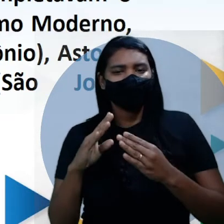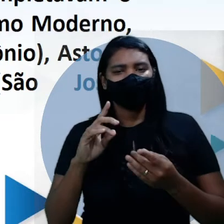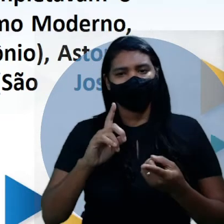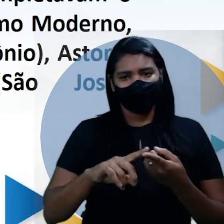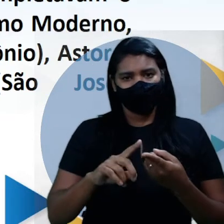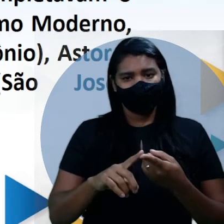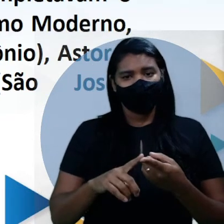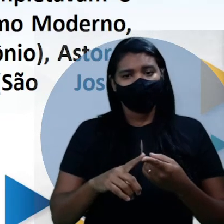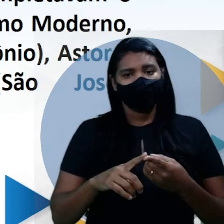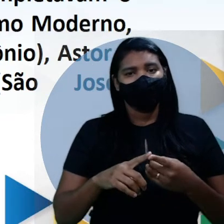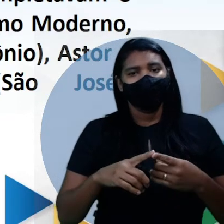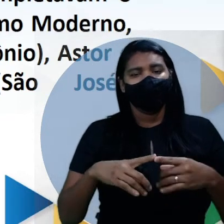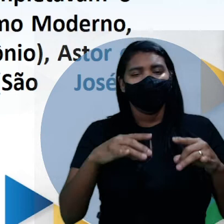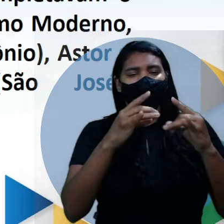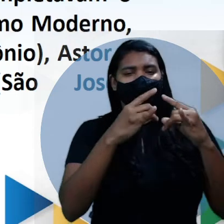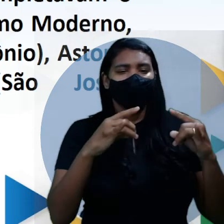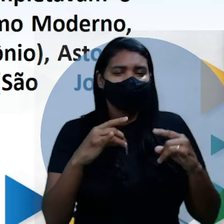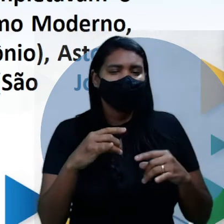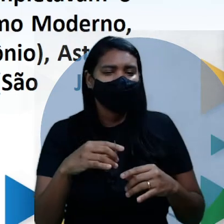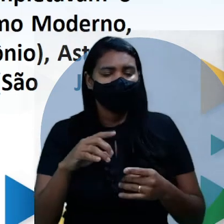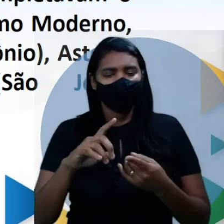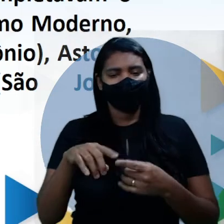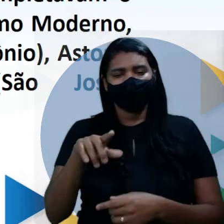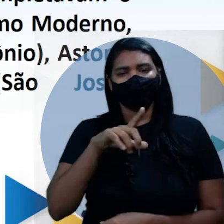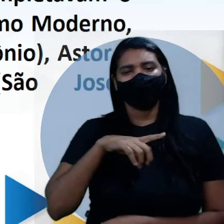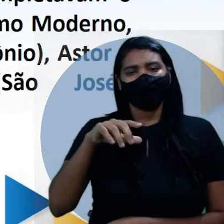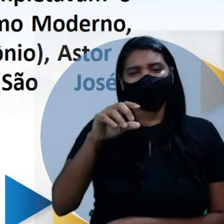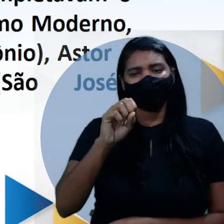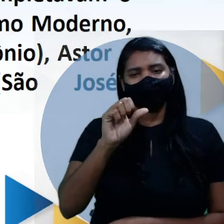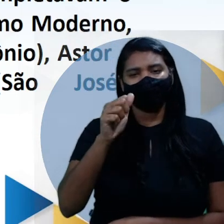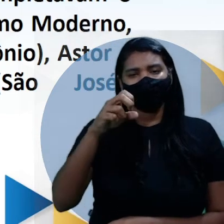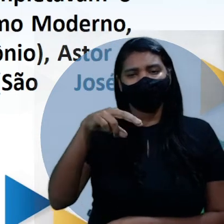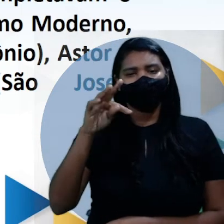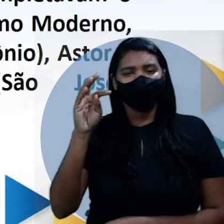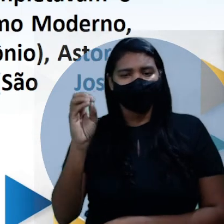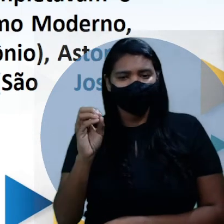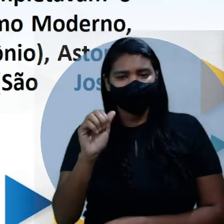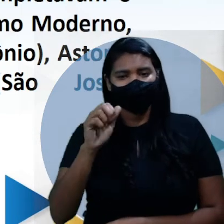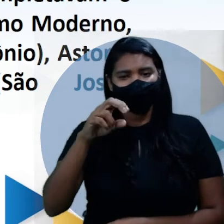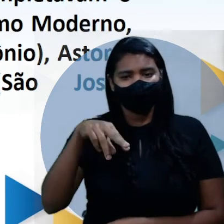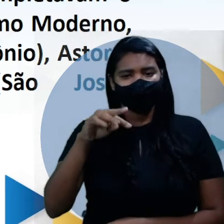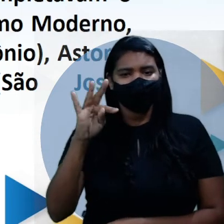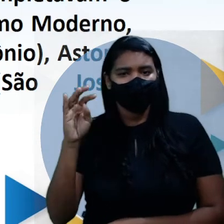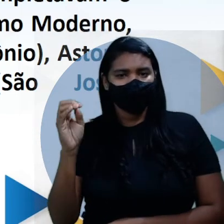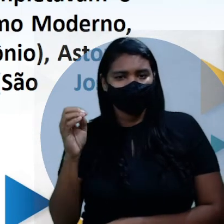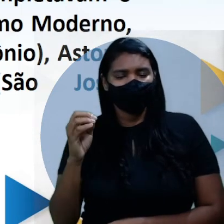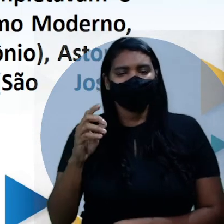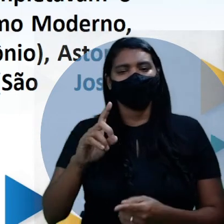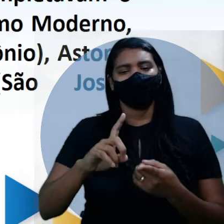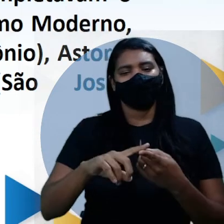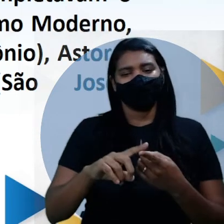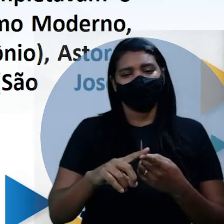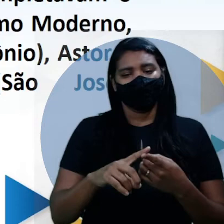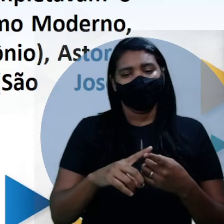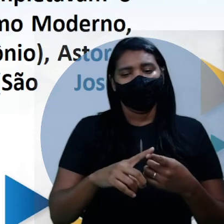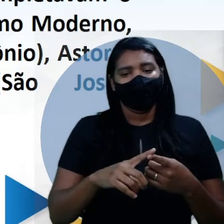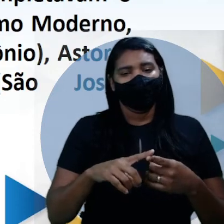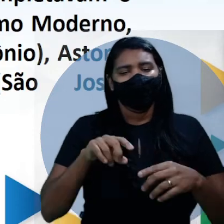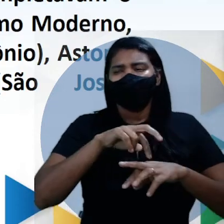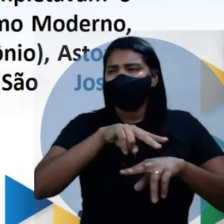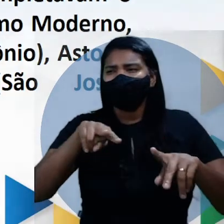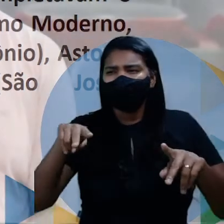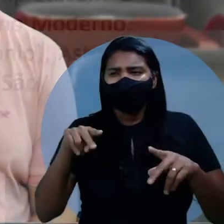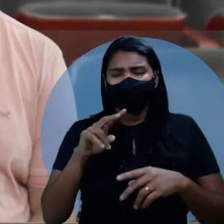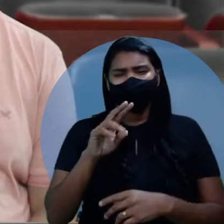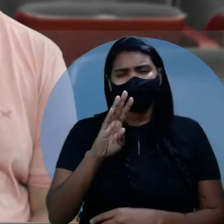Arte Palácio, Cine AIP em Santo Antônio, Astor e Ritz, que o Ritz ficava em Santo Amaro, tá? E Ideal, que ficava no bairro